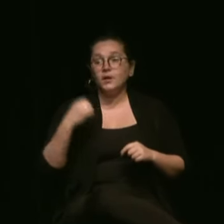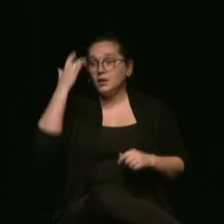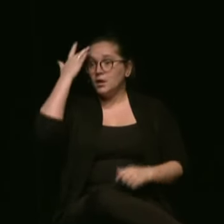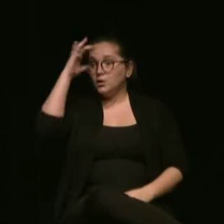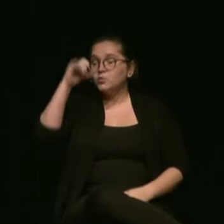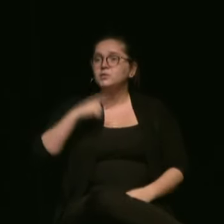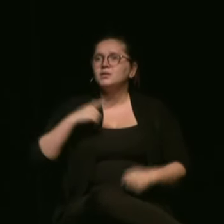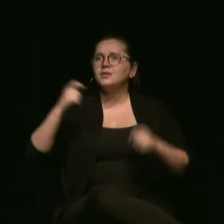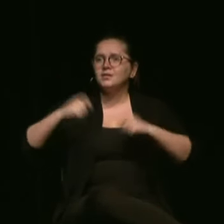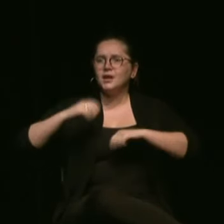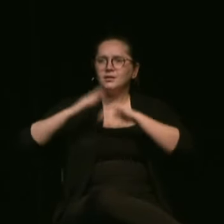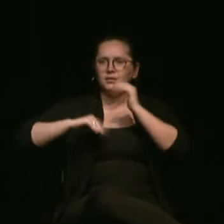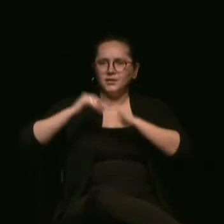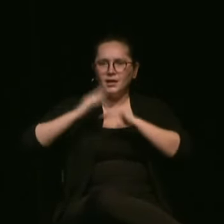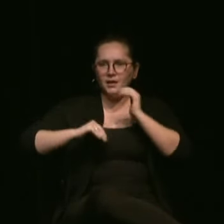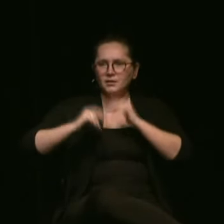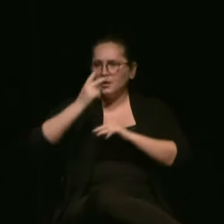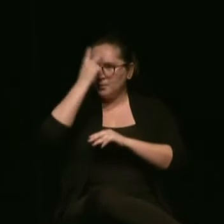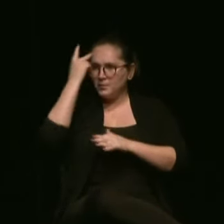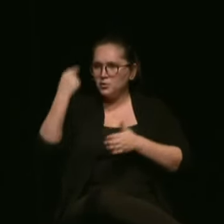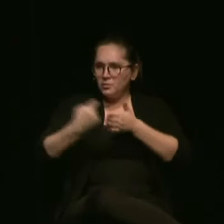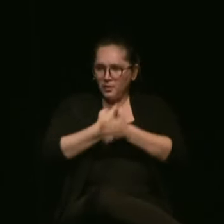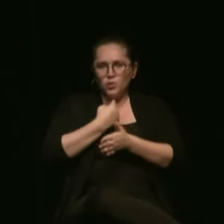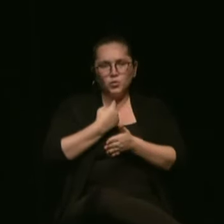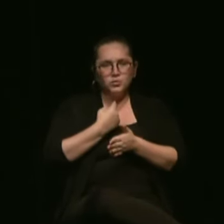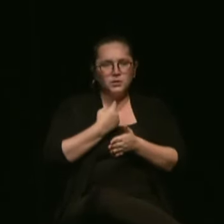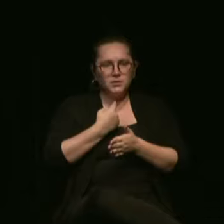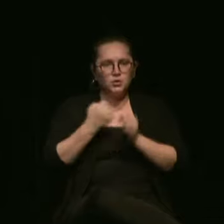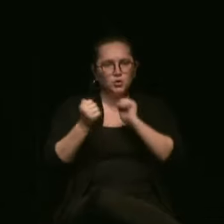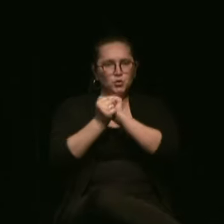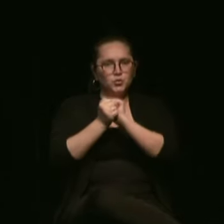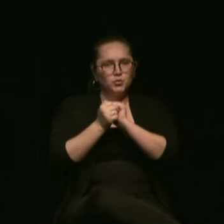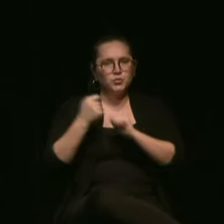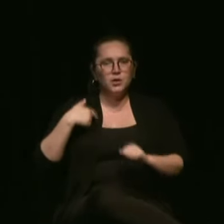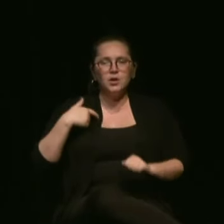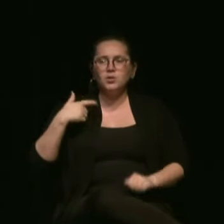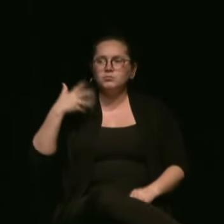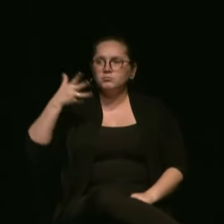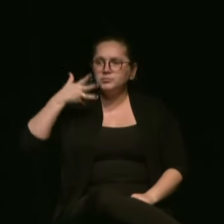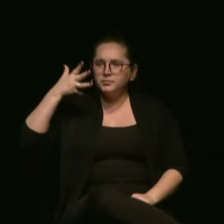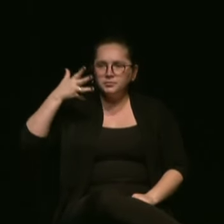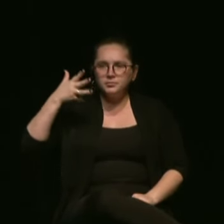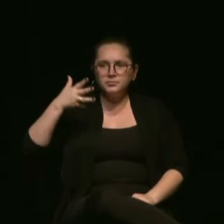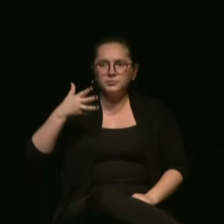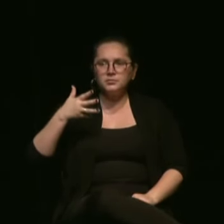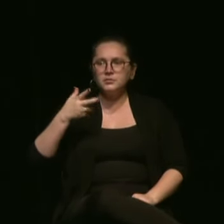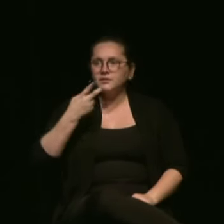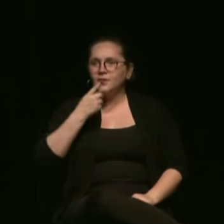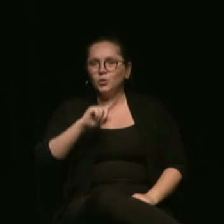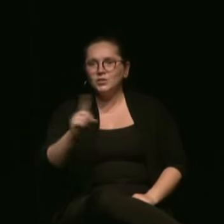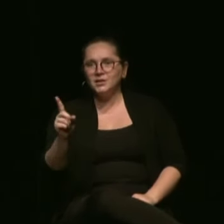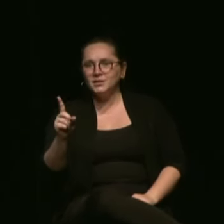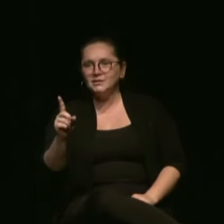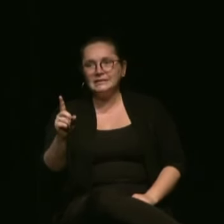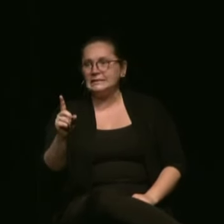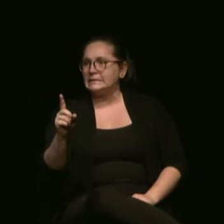possibilidade técnica das pessoas fazerem perguntas enquanto eu falo, certamente no final. Alguém está me dizendo que não, né?